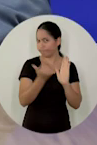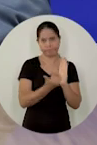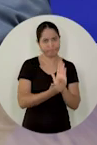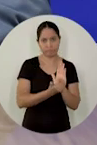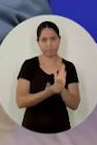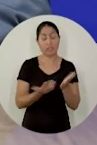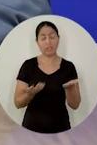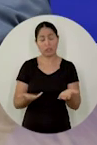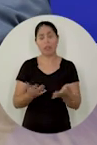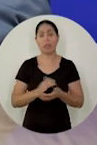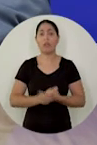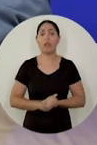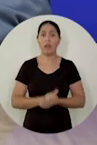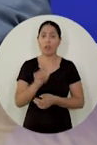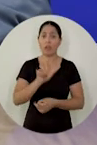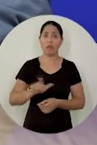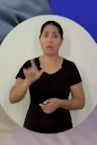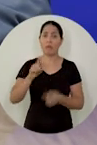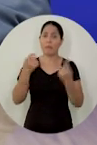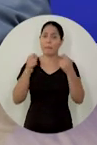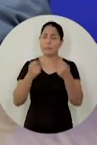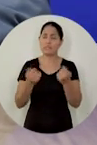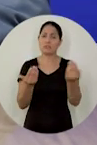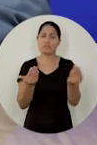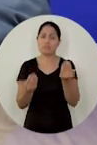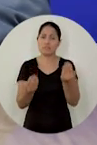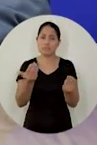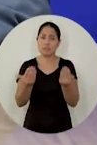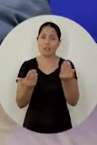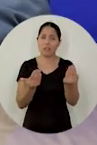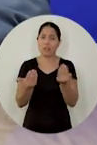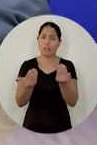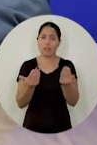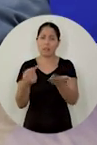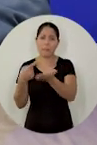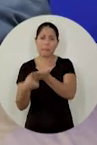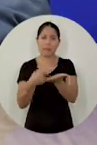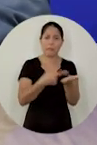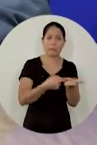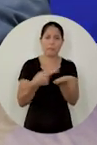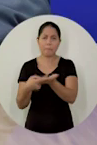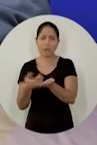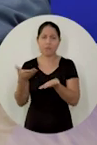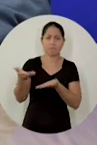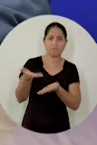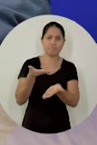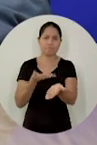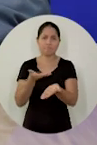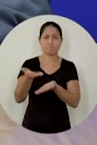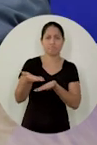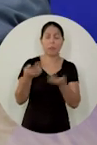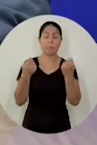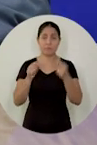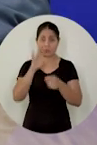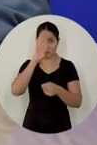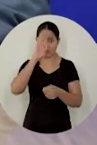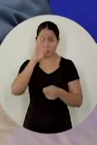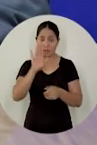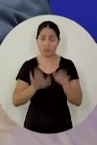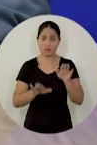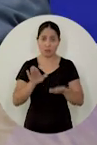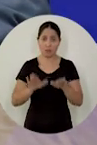fundamentais. Evidente que o tom conciliatório é importante de ser mantido, mas, como já dito,